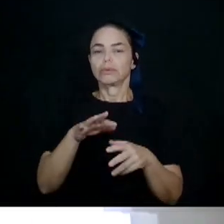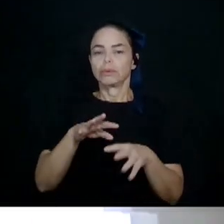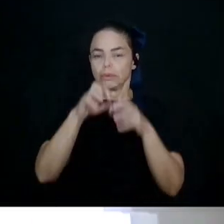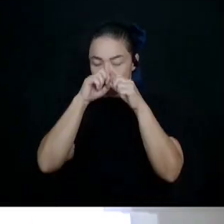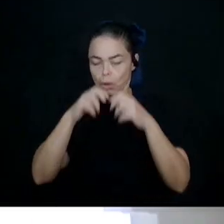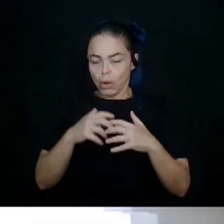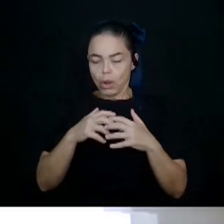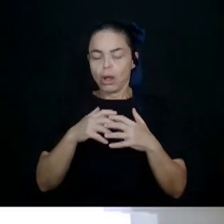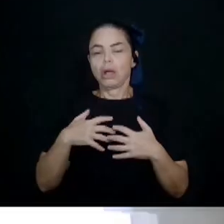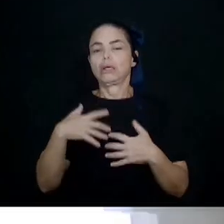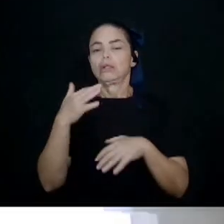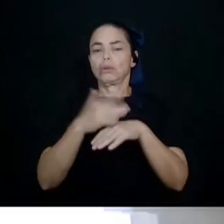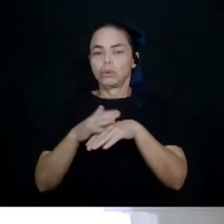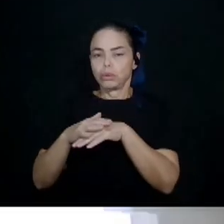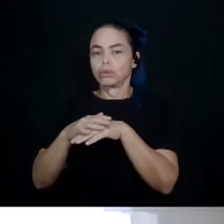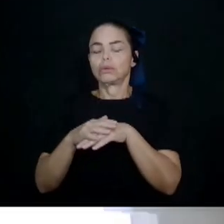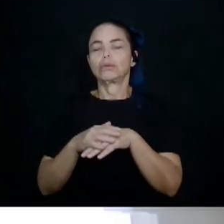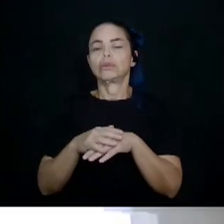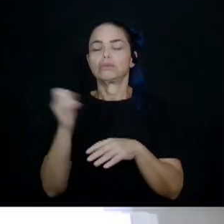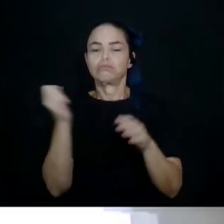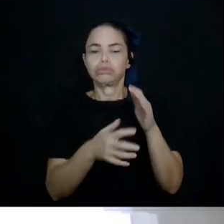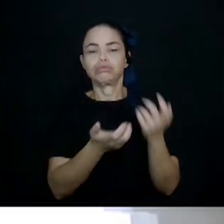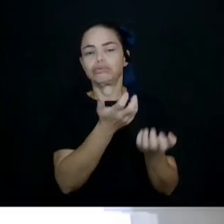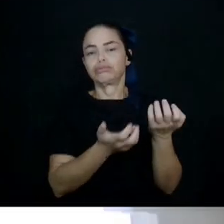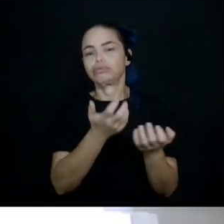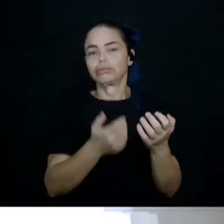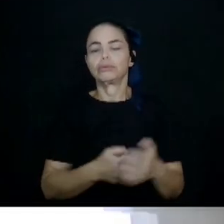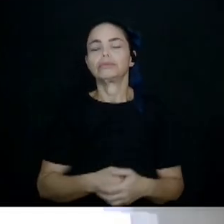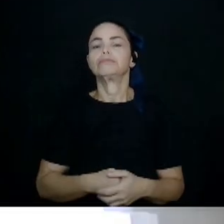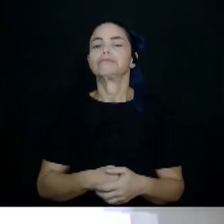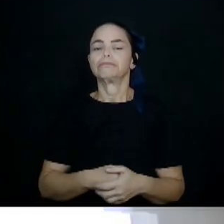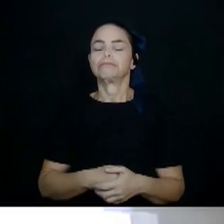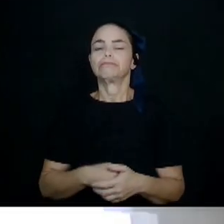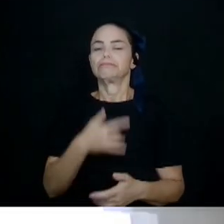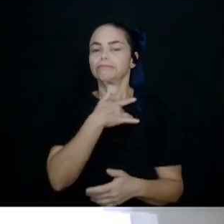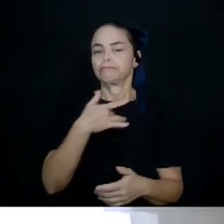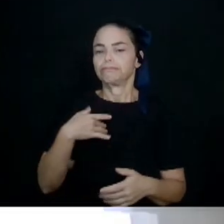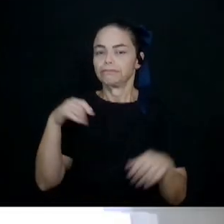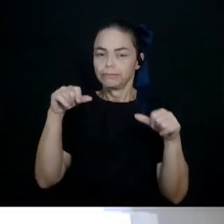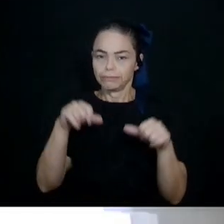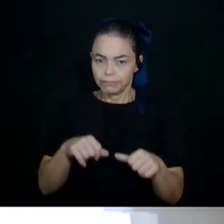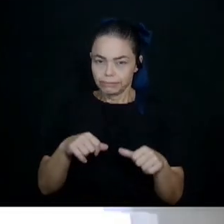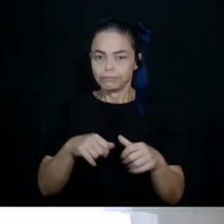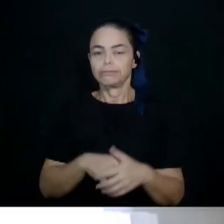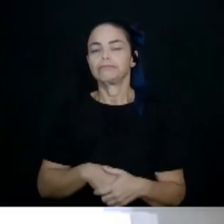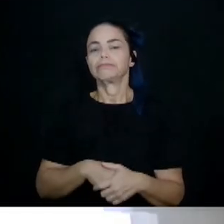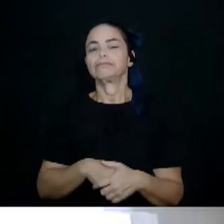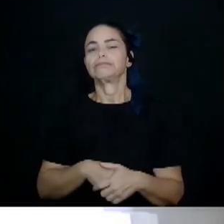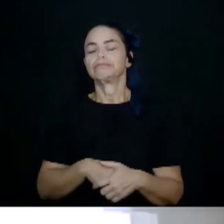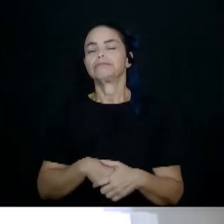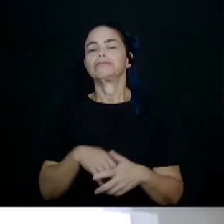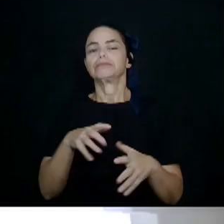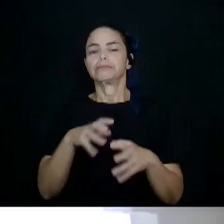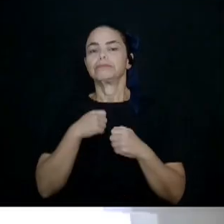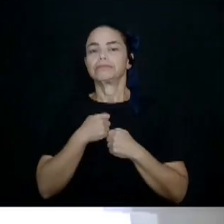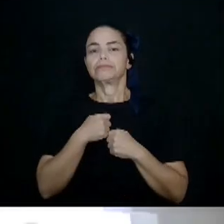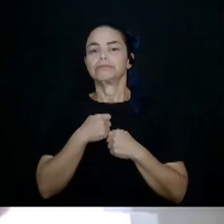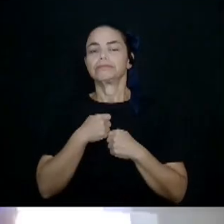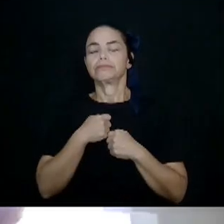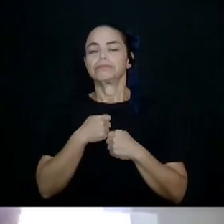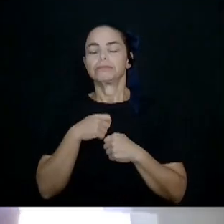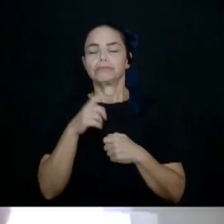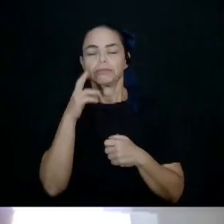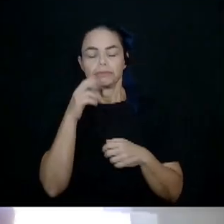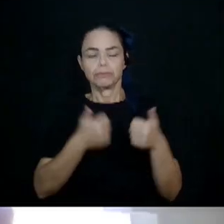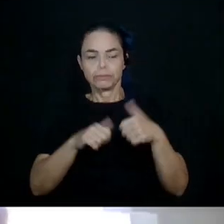de incêndio, de uma série de questões de saúde física também, né? Ela se dá conta, né, fazer essa análise de que